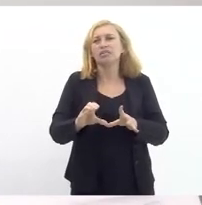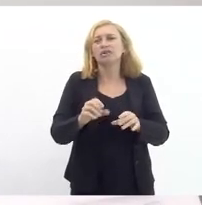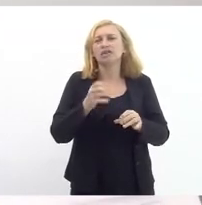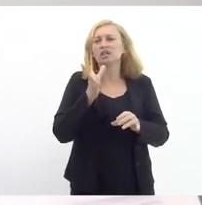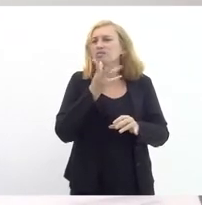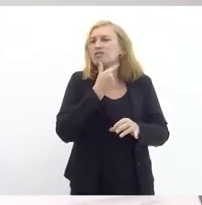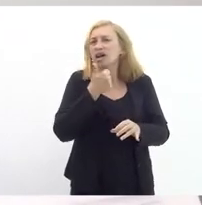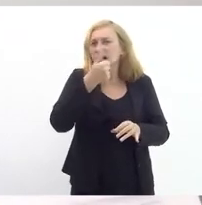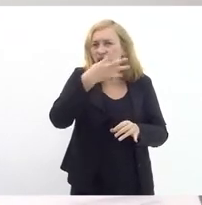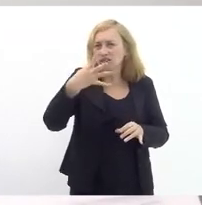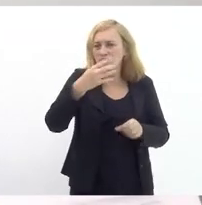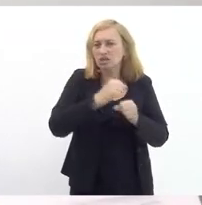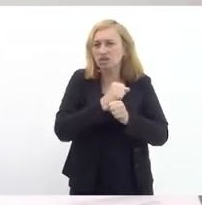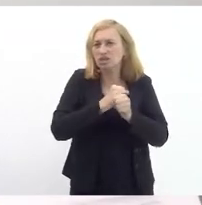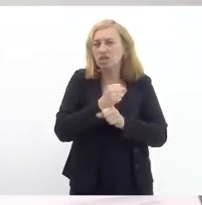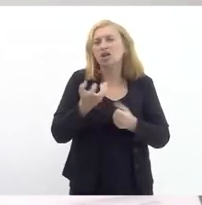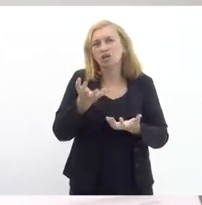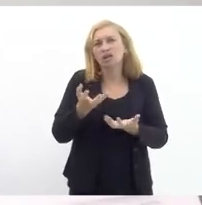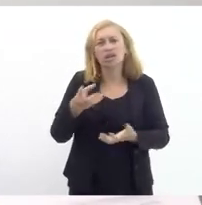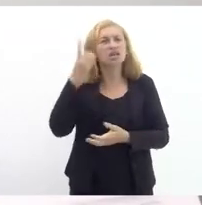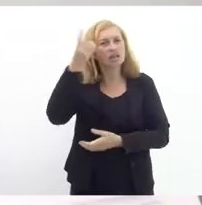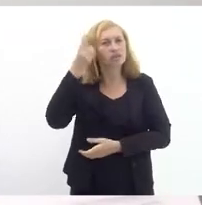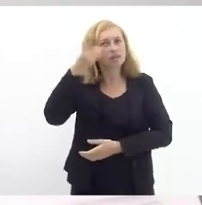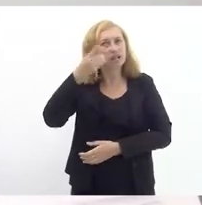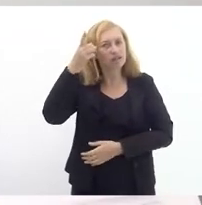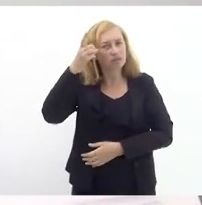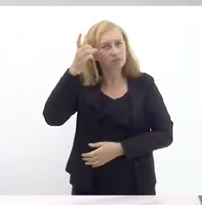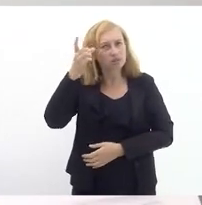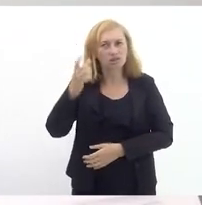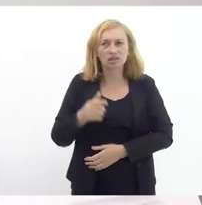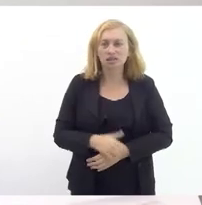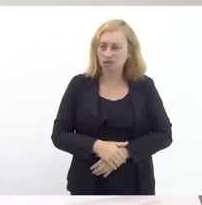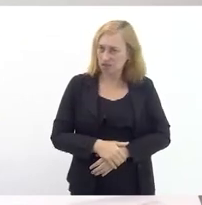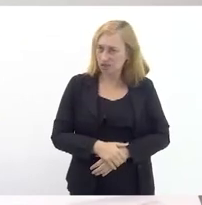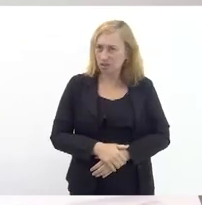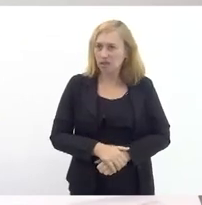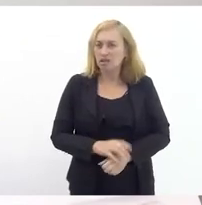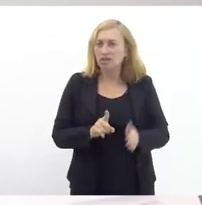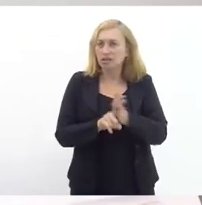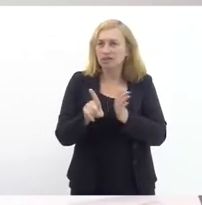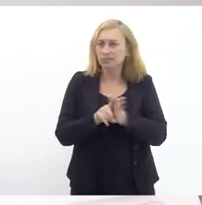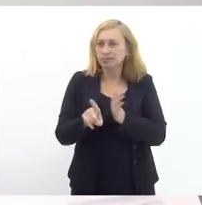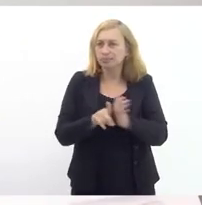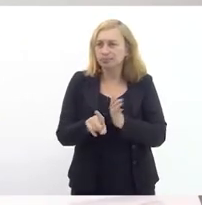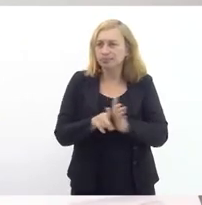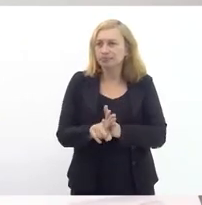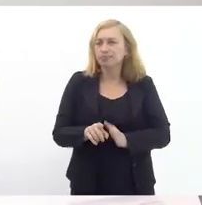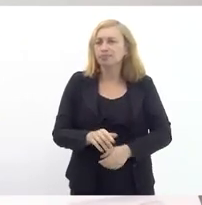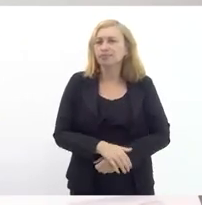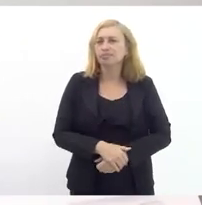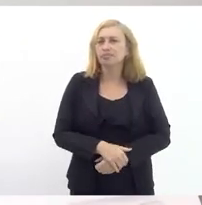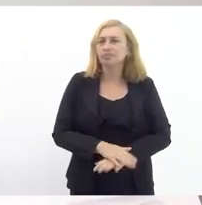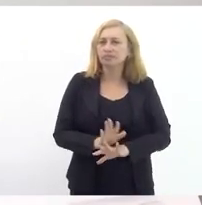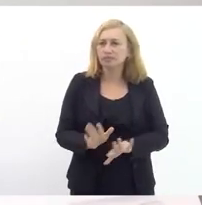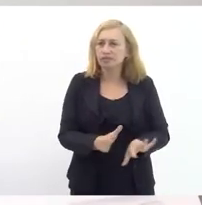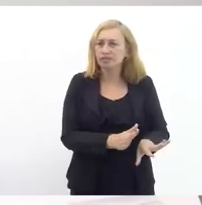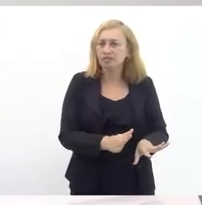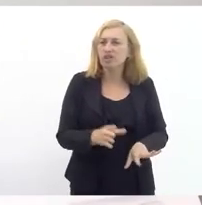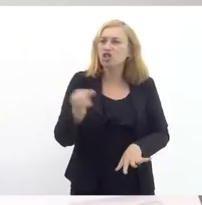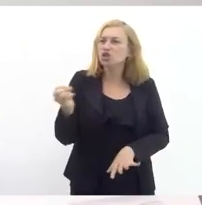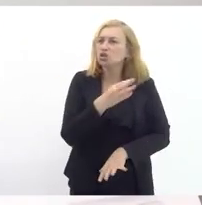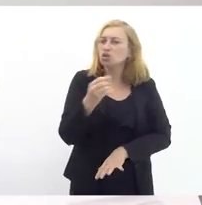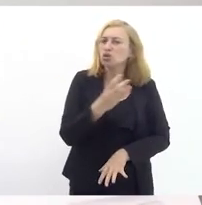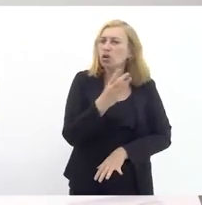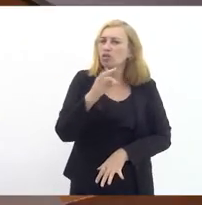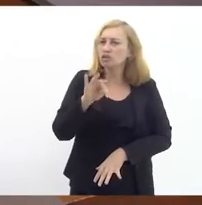queria, objetivamente, deputada Lucinha, fazer algumas perguntas. Só esclarecendo, deputada Jane, que esse novo TAC,